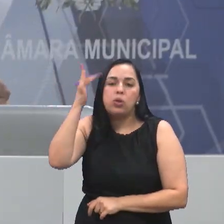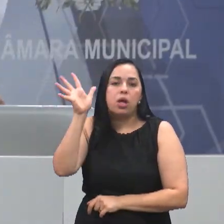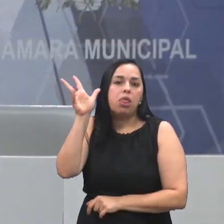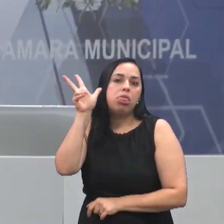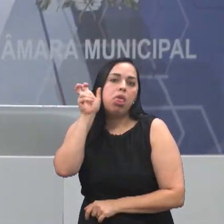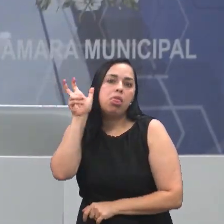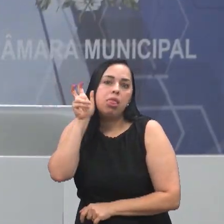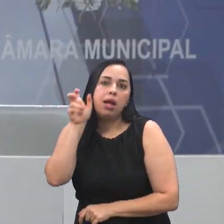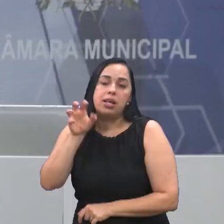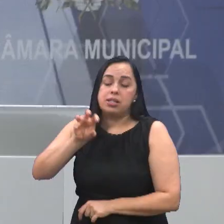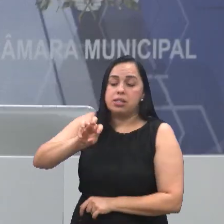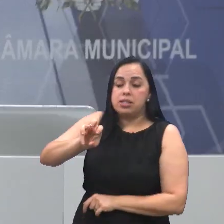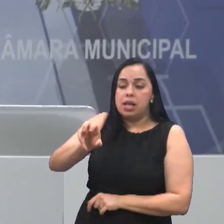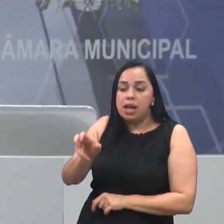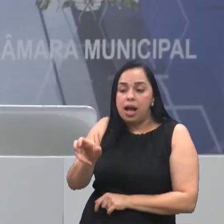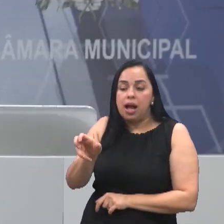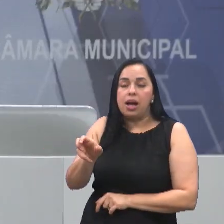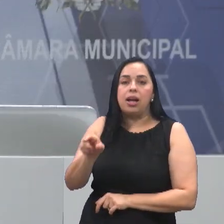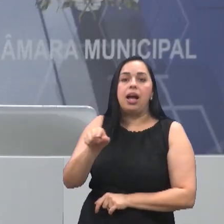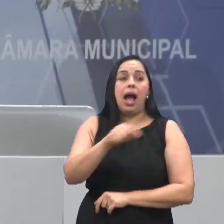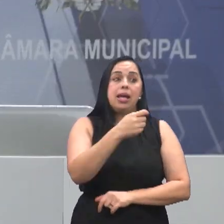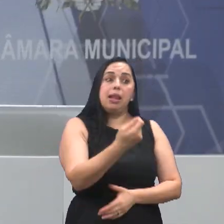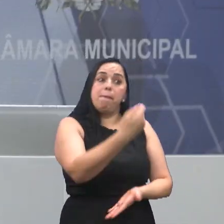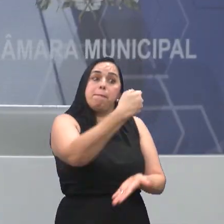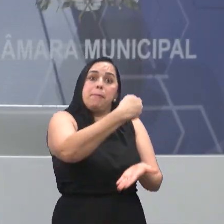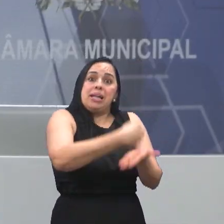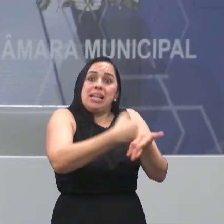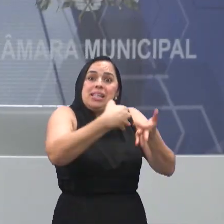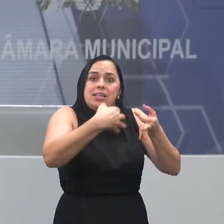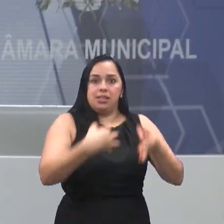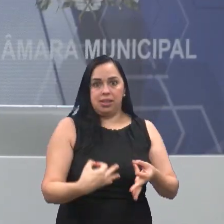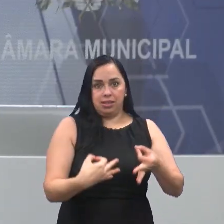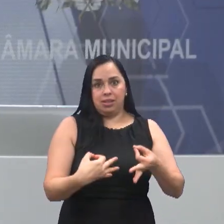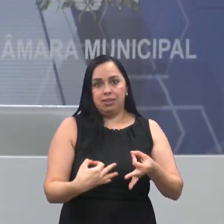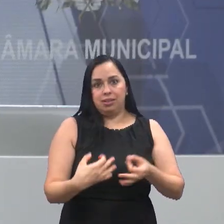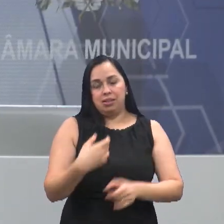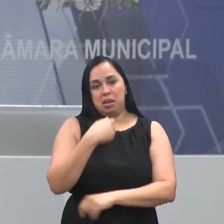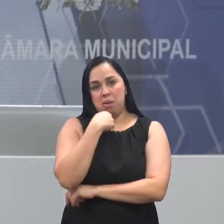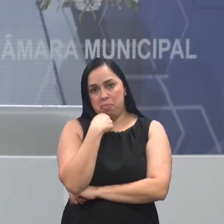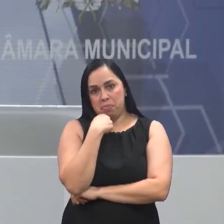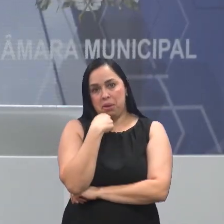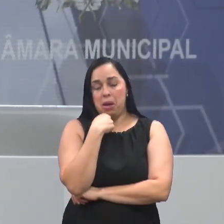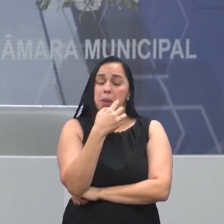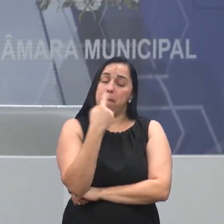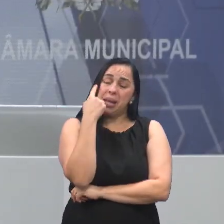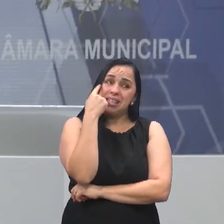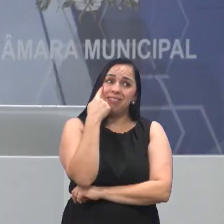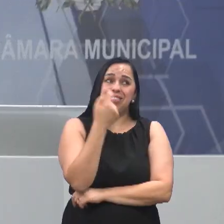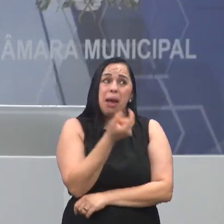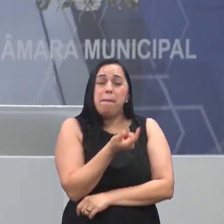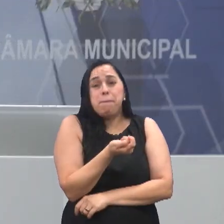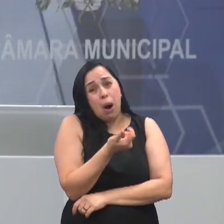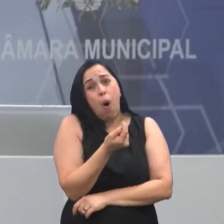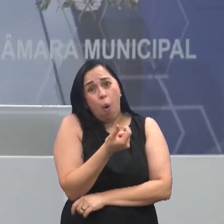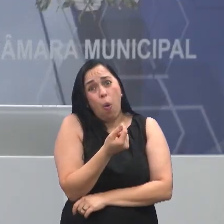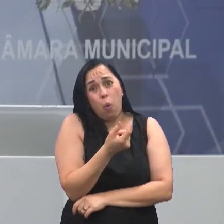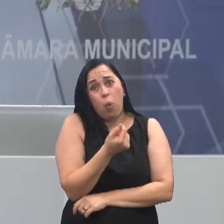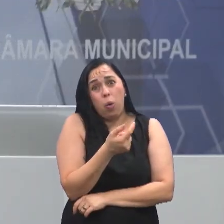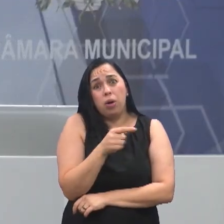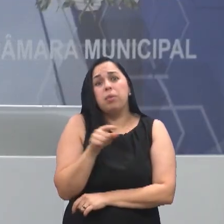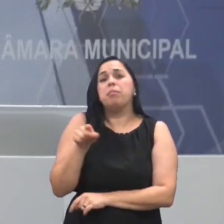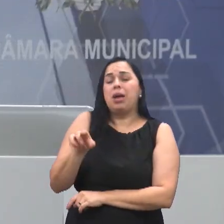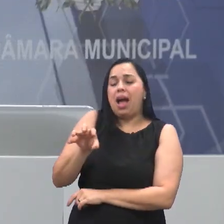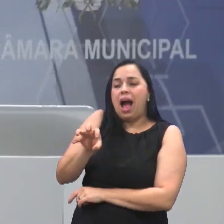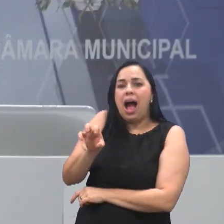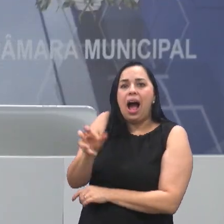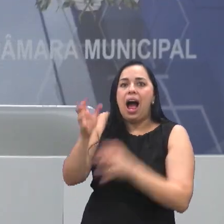audiência, coloque aquilo que é justo. Eu confesso que sempre achei que o que veio é injusto, é pouco pelo que a rádio vale. A rádio